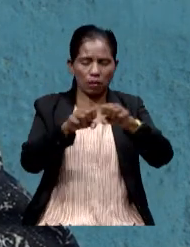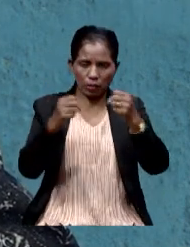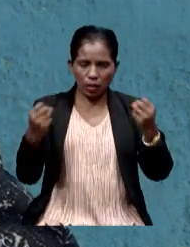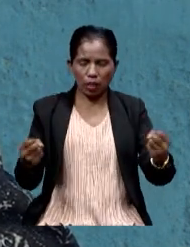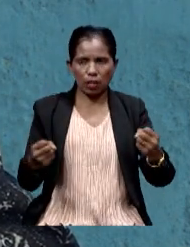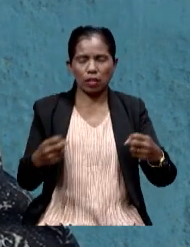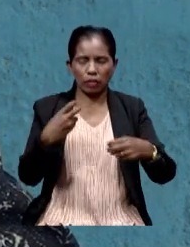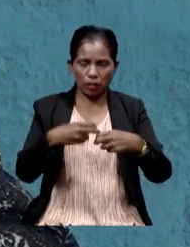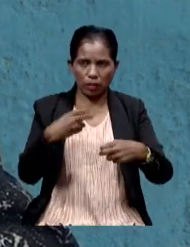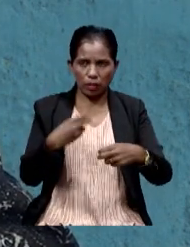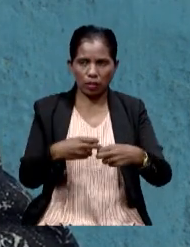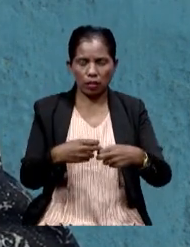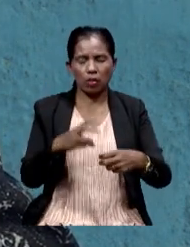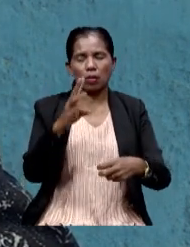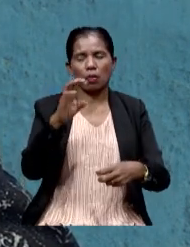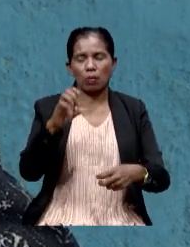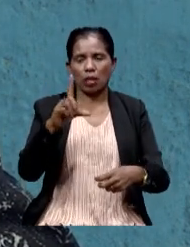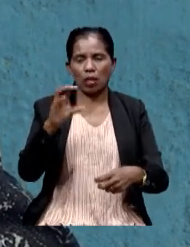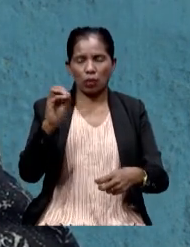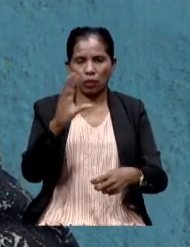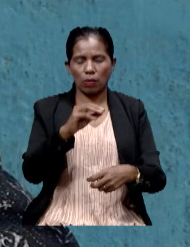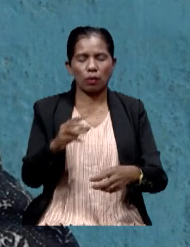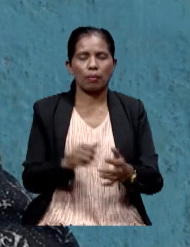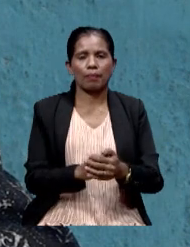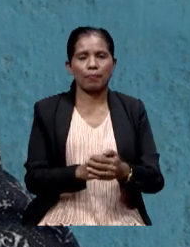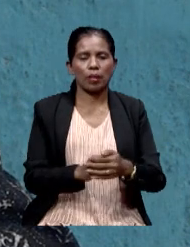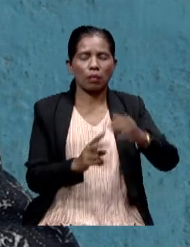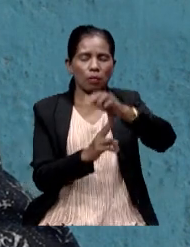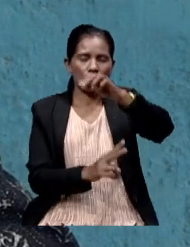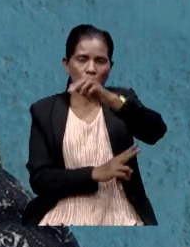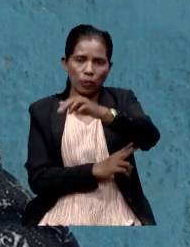Timor Lara, né? Mas é Lolo, ho, Ponte Mota de Lor. Né?